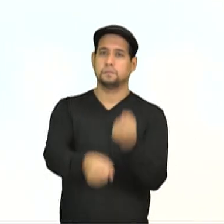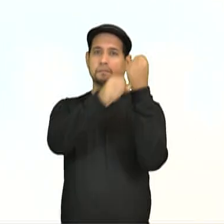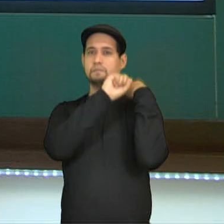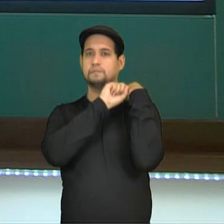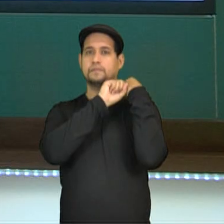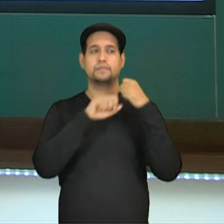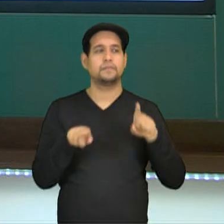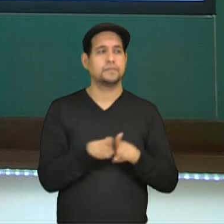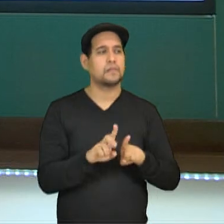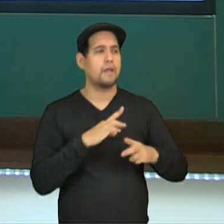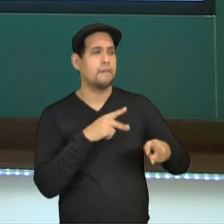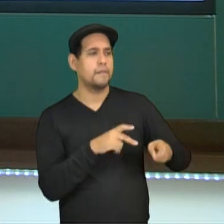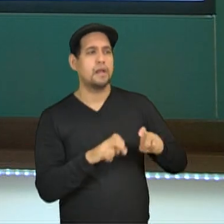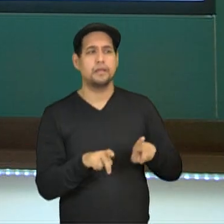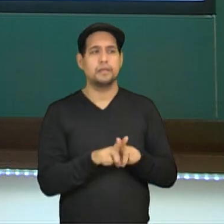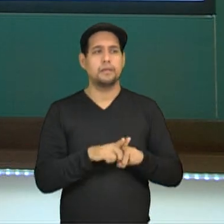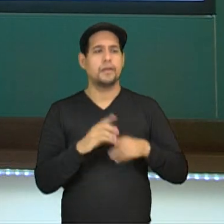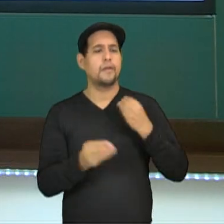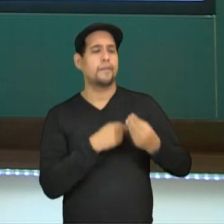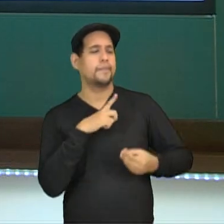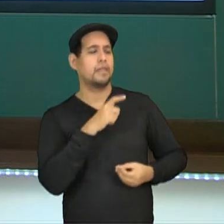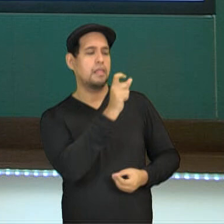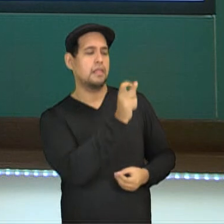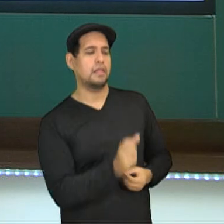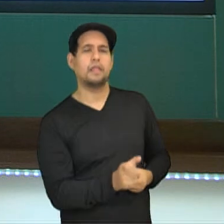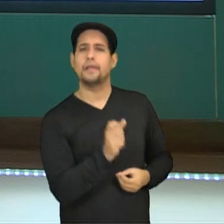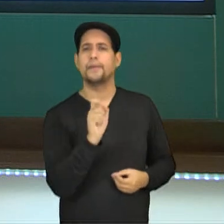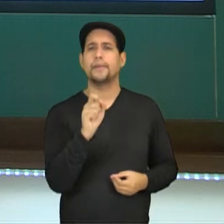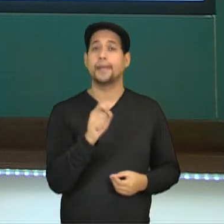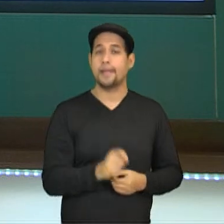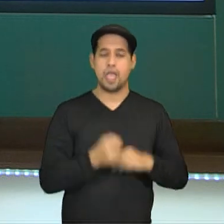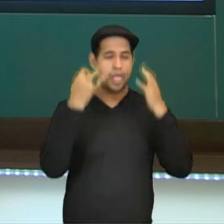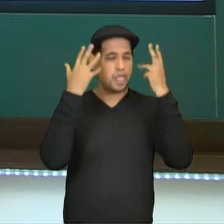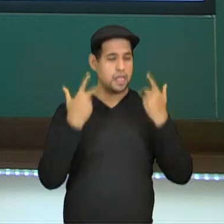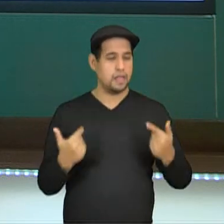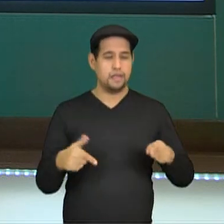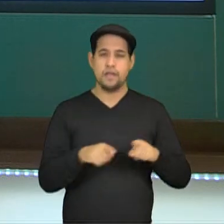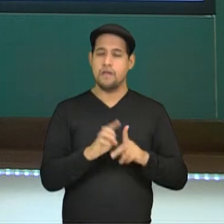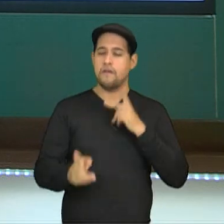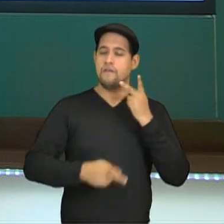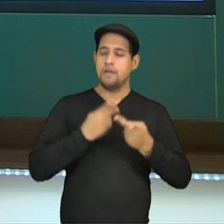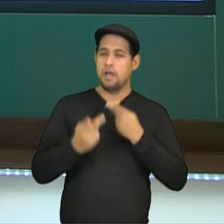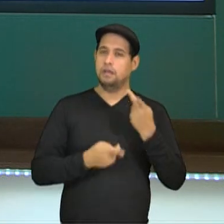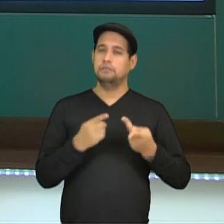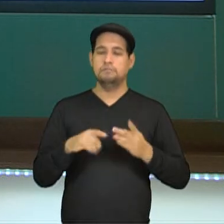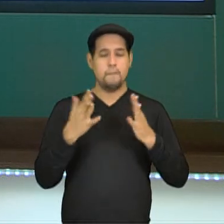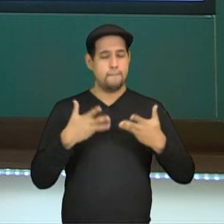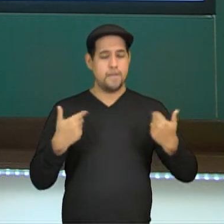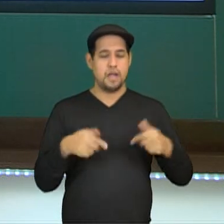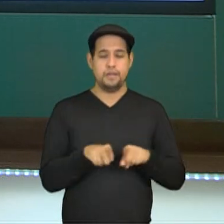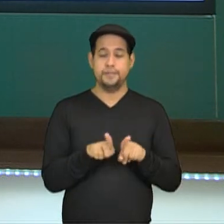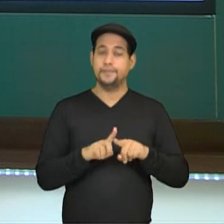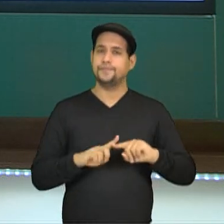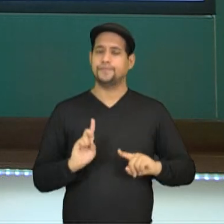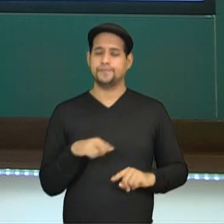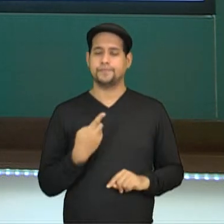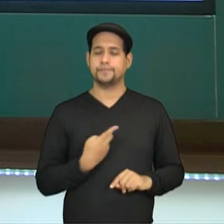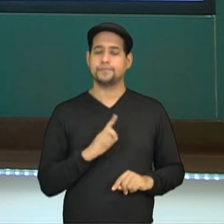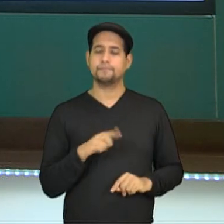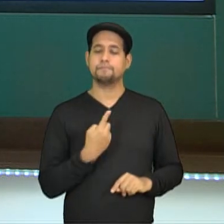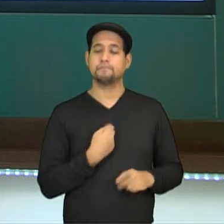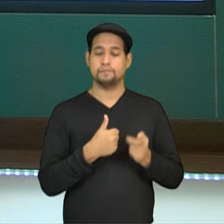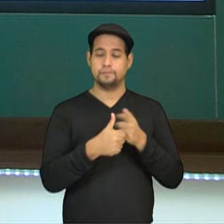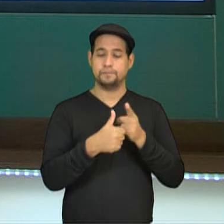Então, vejam que a gente tem ali a presença, dos animais que falam nesse conto maravilhoso. E vamos para a